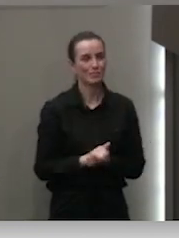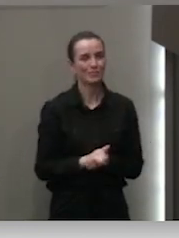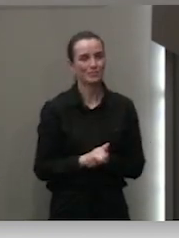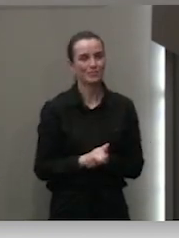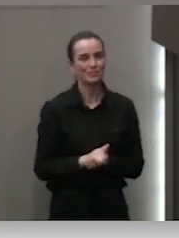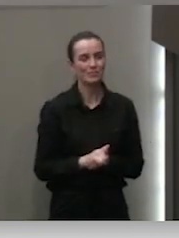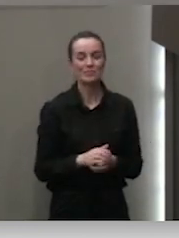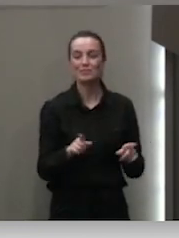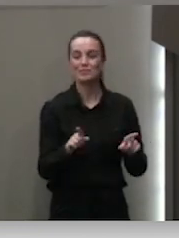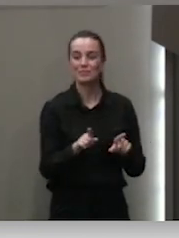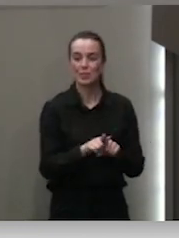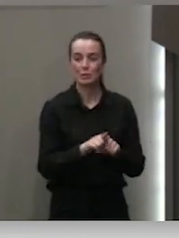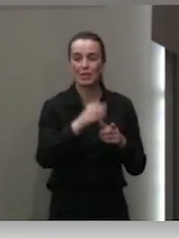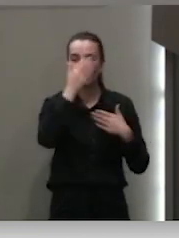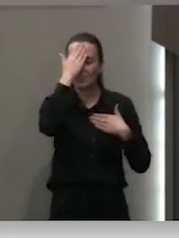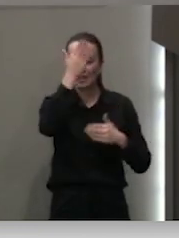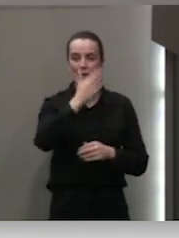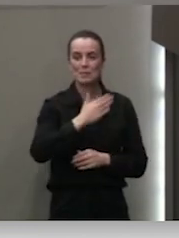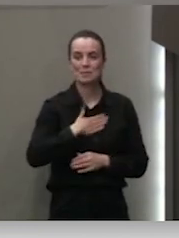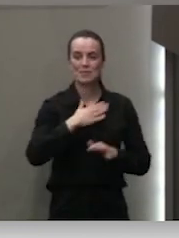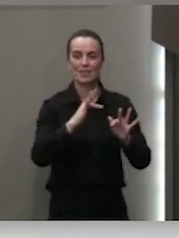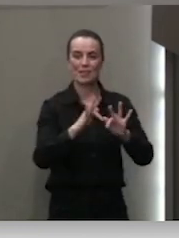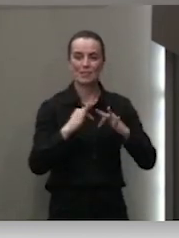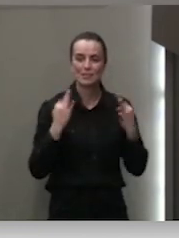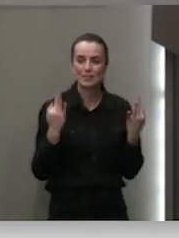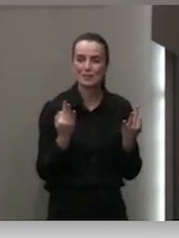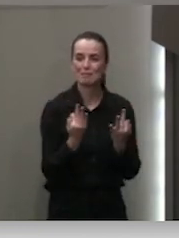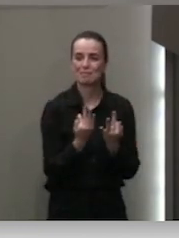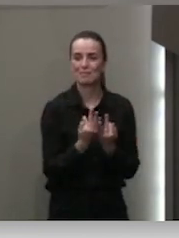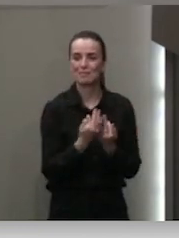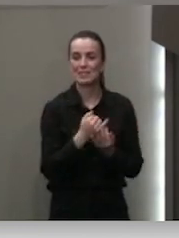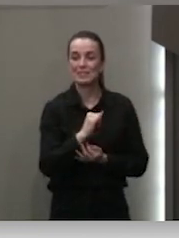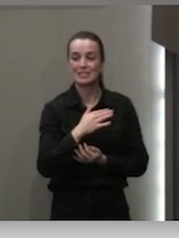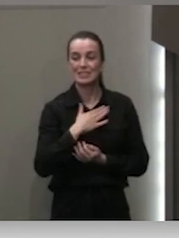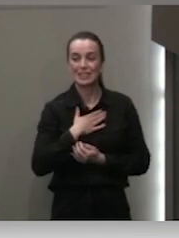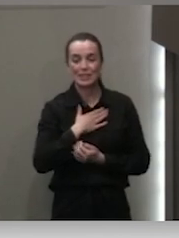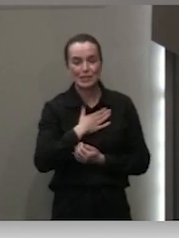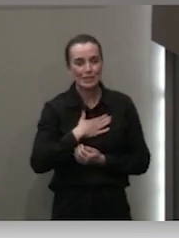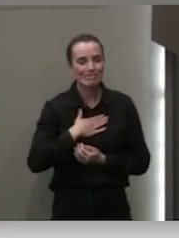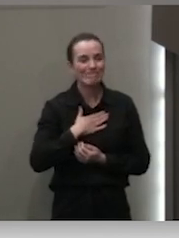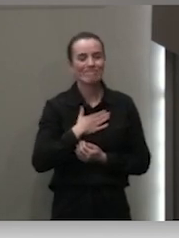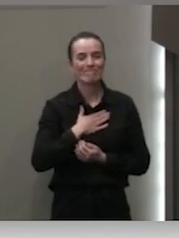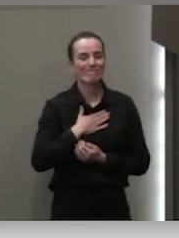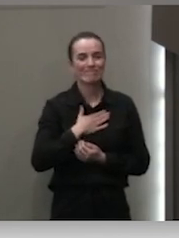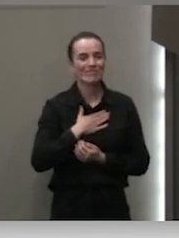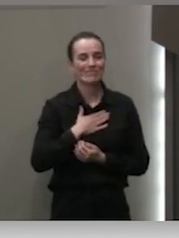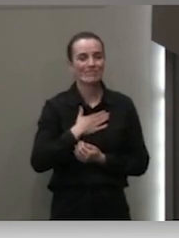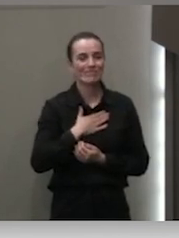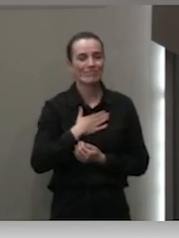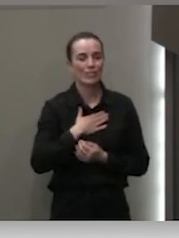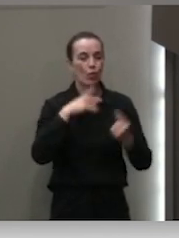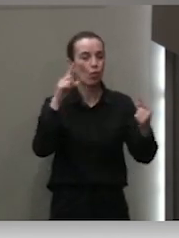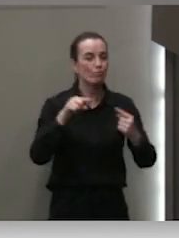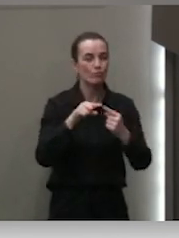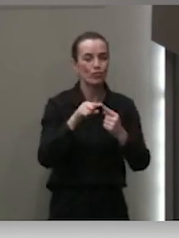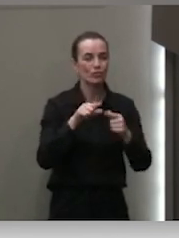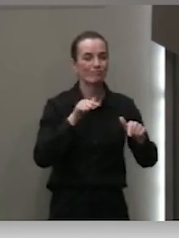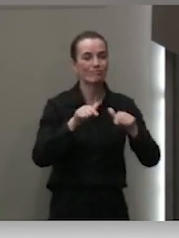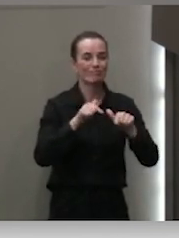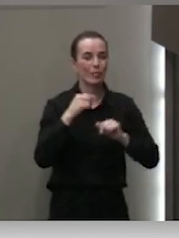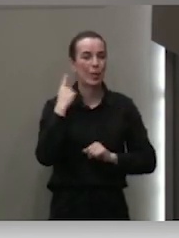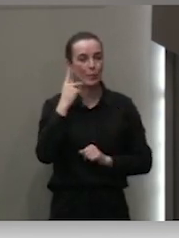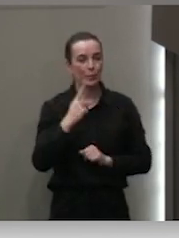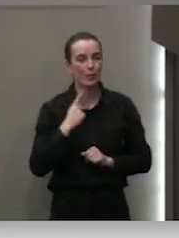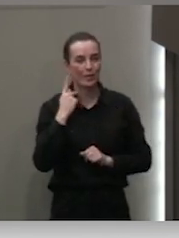agradecer sim a minha família que se tem o sentido de nós estarmos na política Ramona se tem um